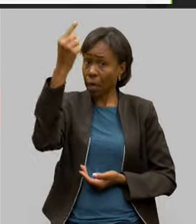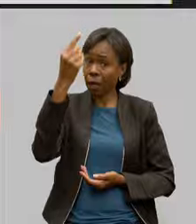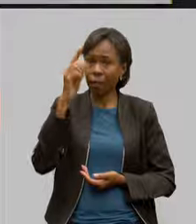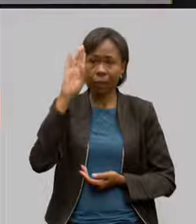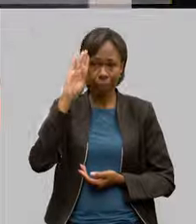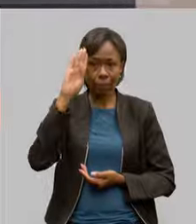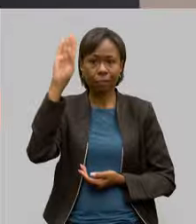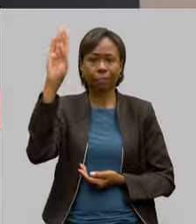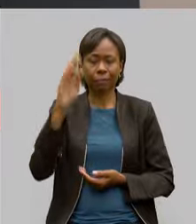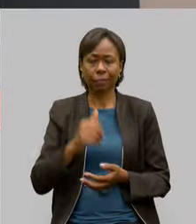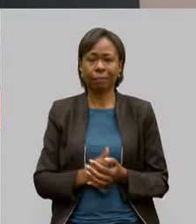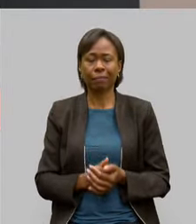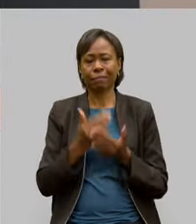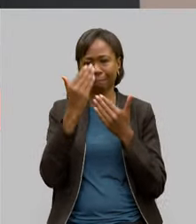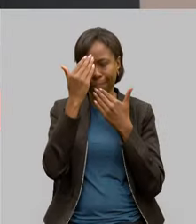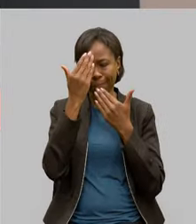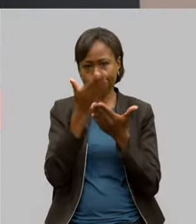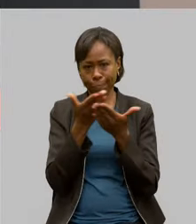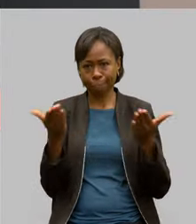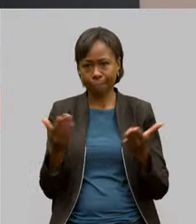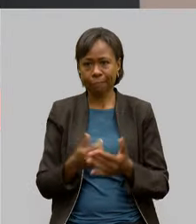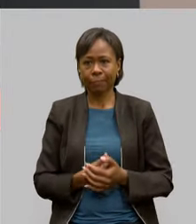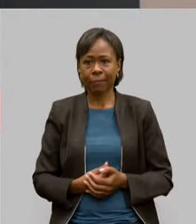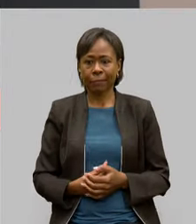e muito obrigado